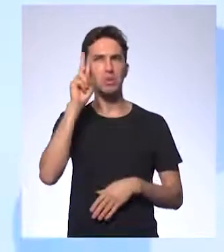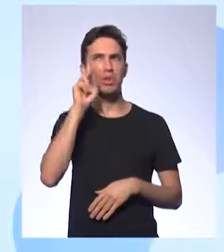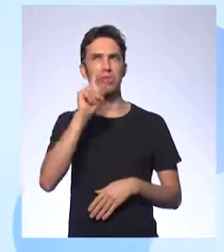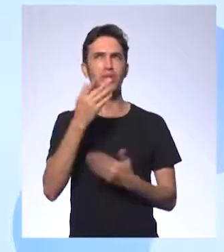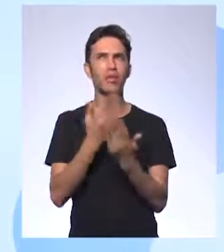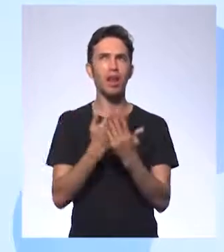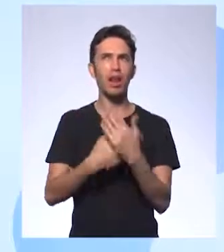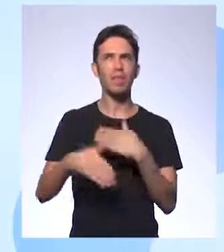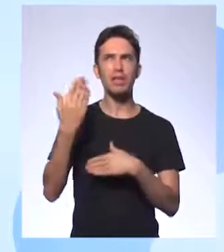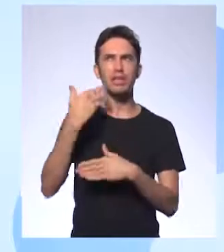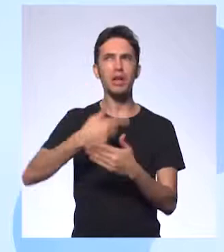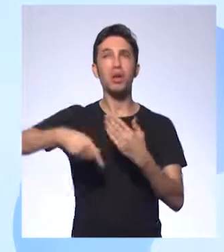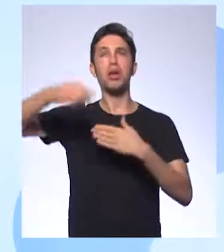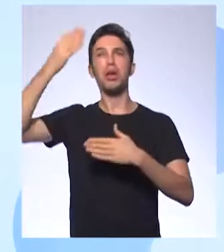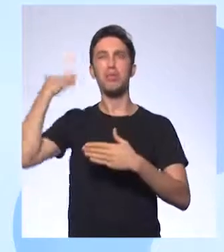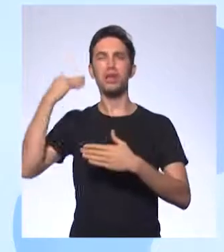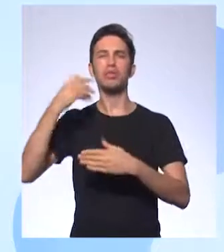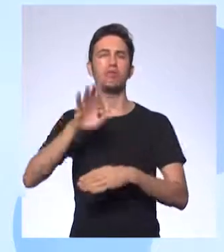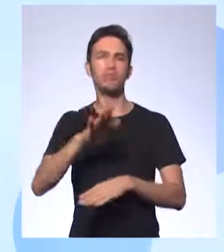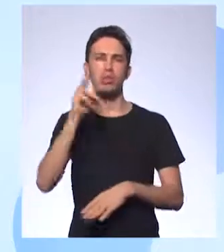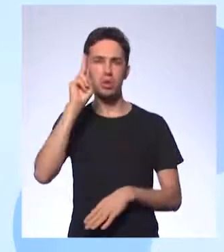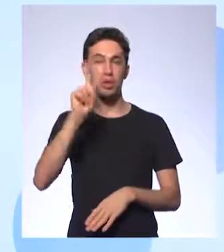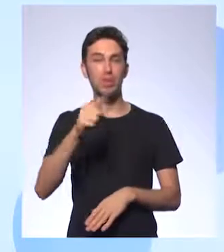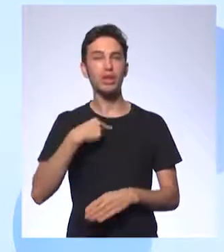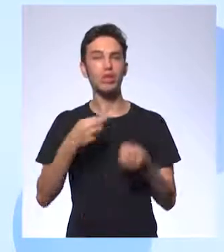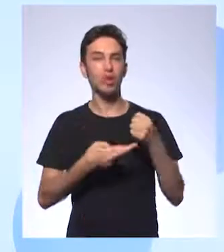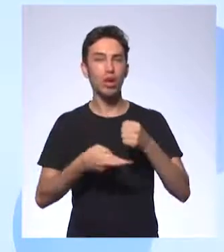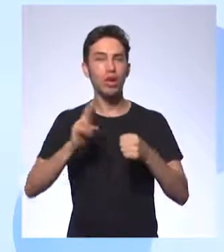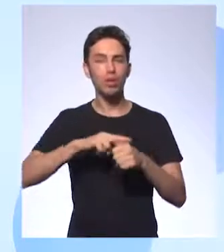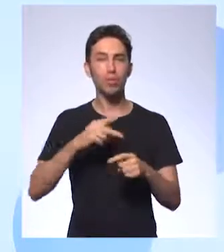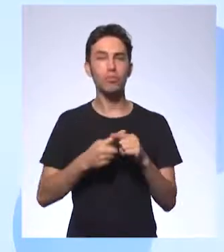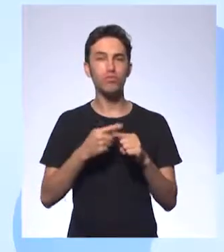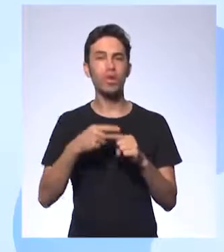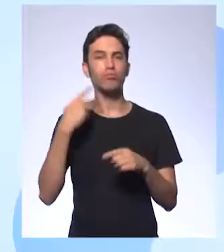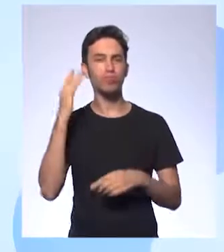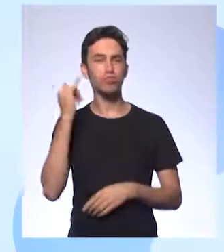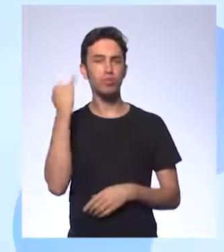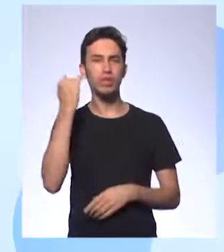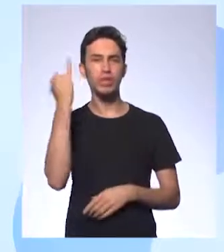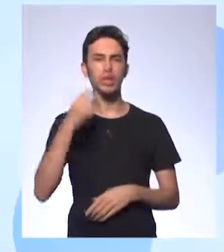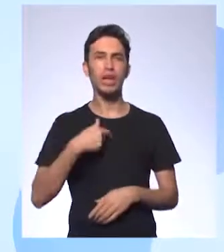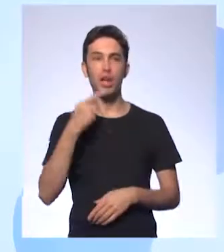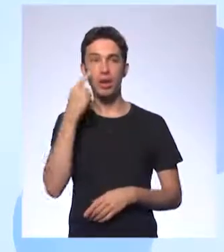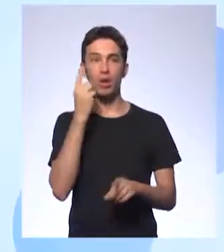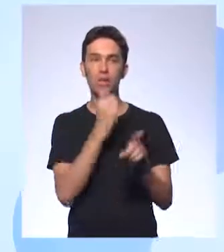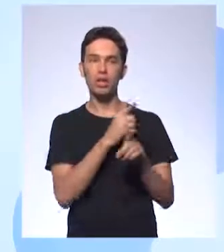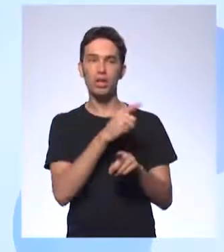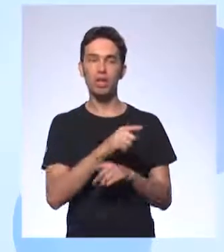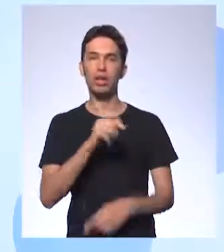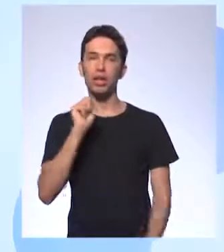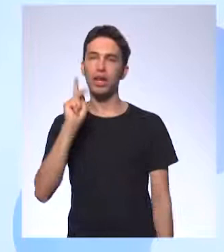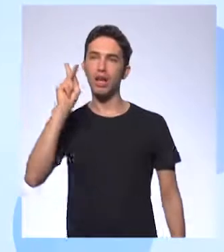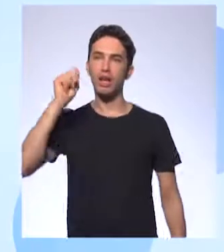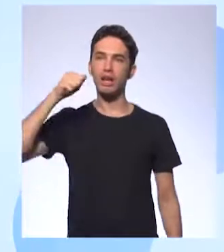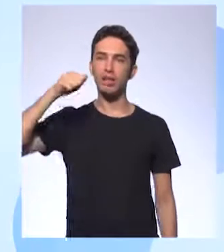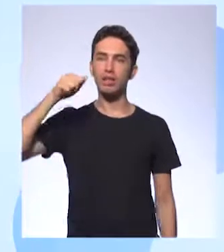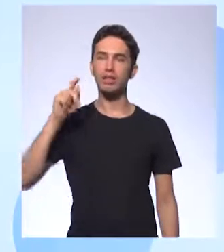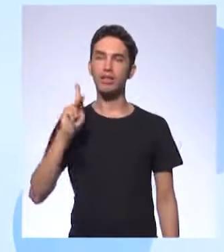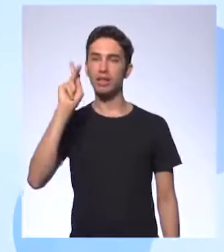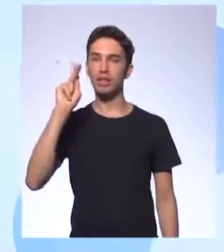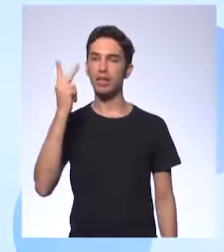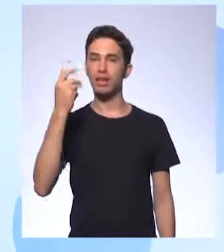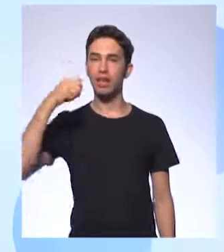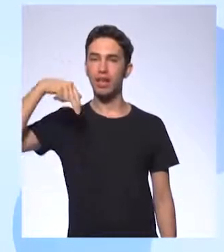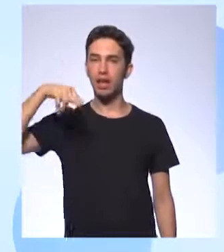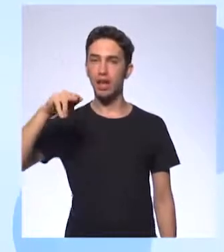gente? Mas eu vou retomar esse vídeo com vocês, que eu acho importante. Eu localizei ele lá no site da Khan Academy, então dá para